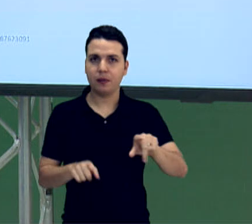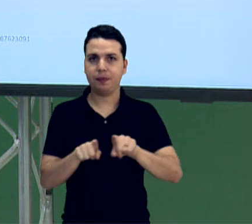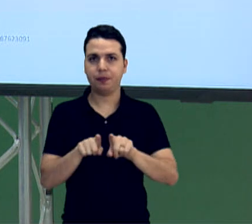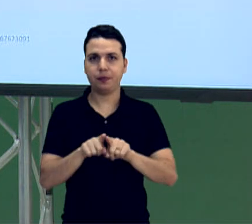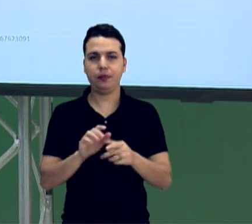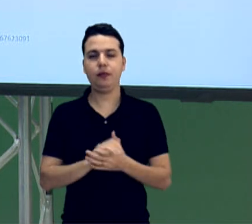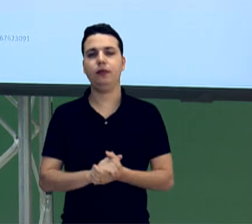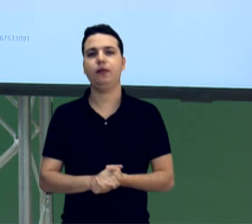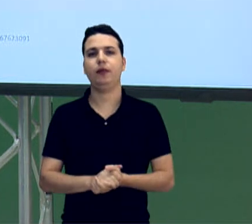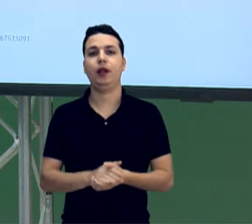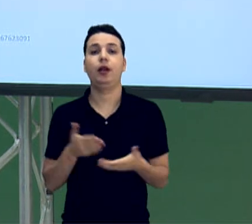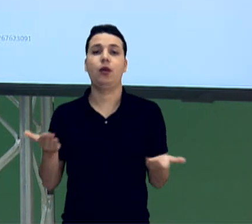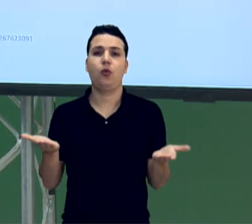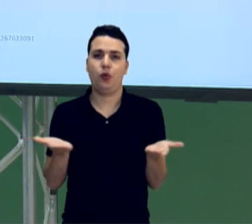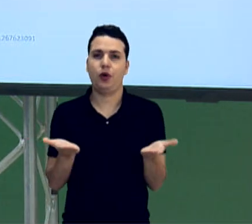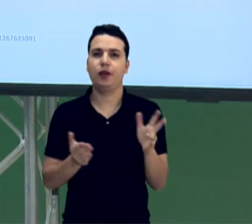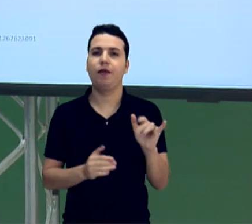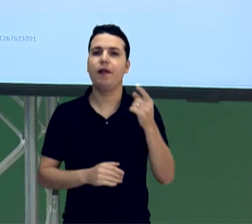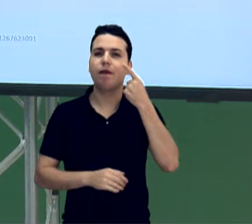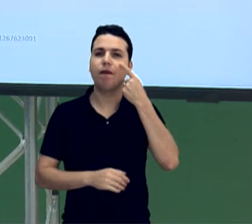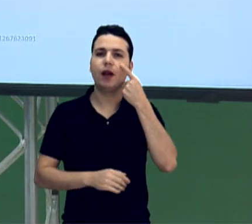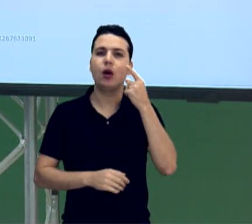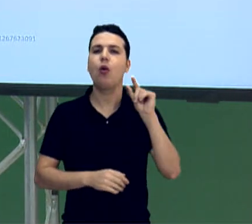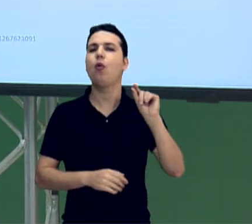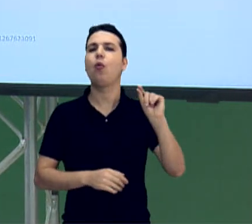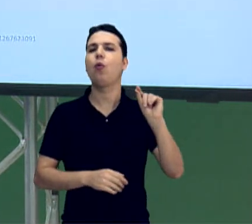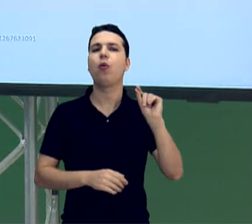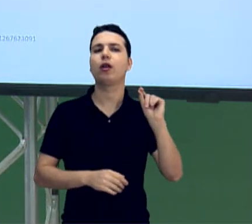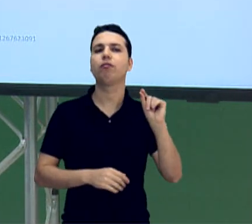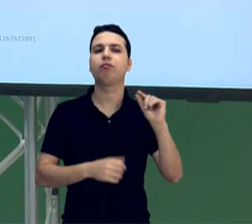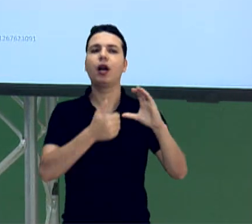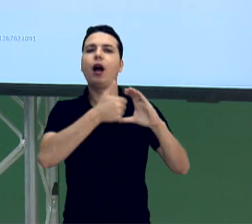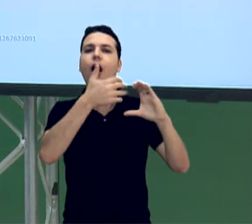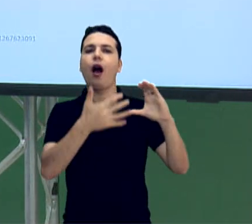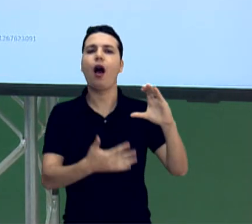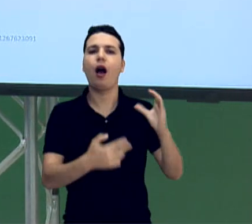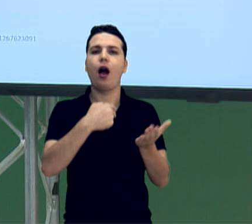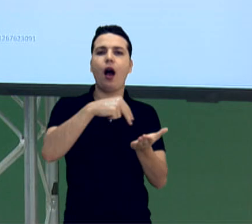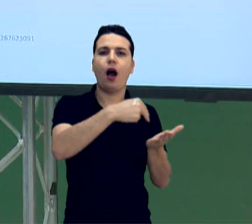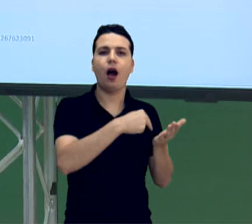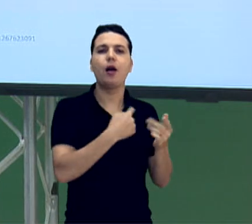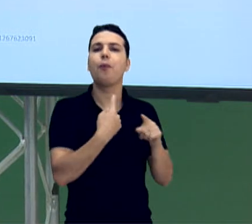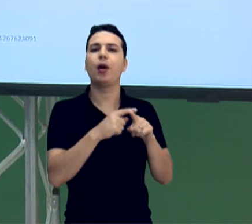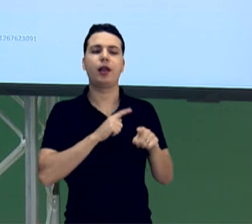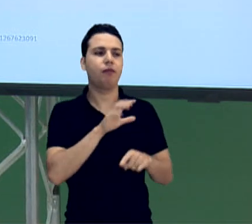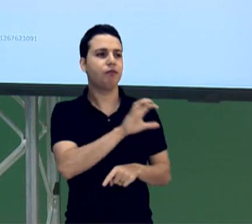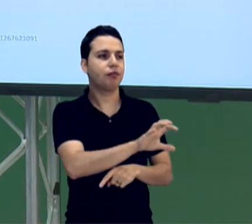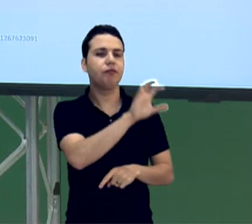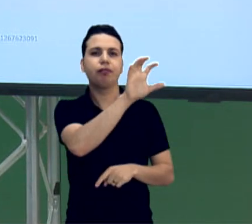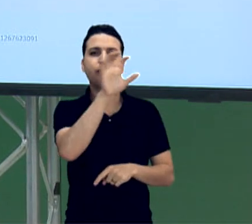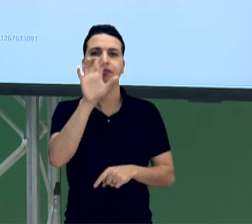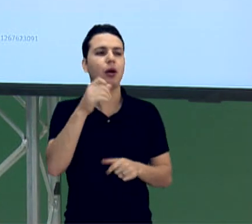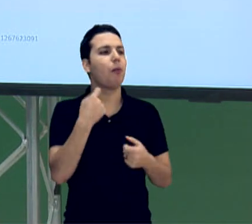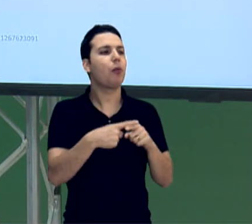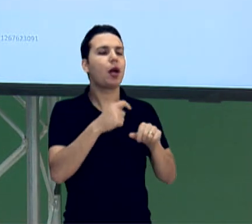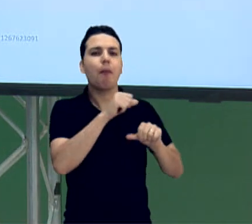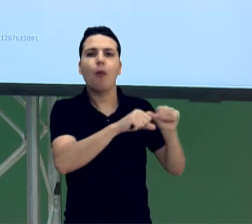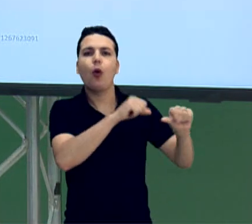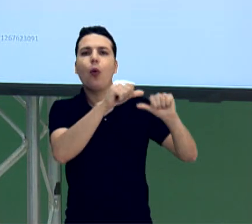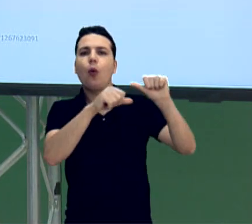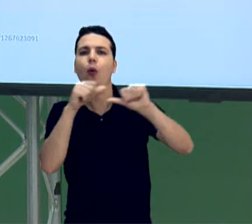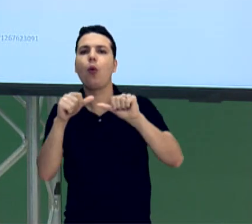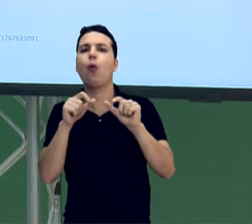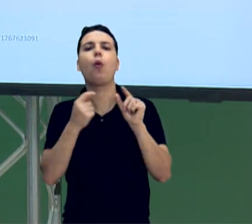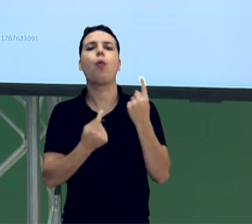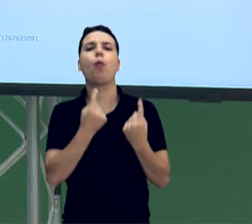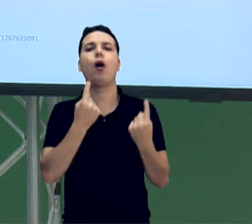assumem características, o que tem de regional, por que muda de lugar para lugar, né, e o que predomina. Então, vamos